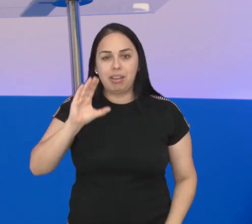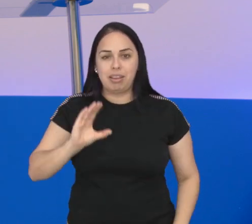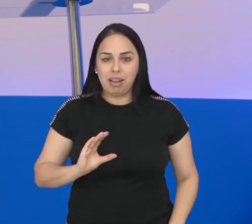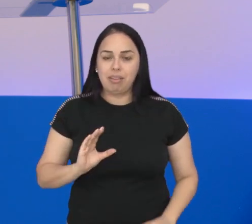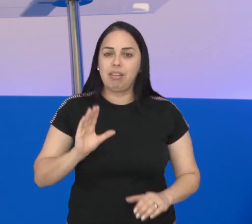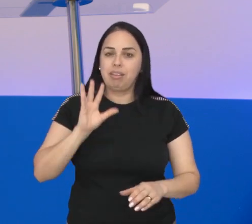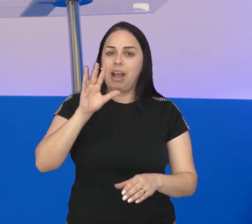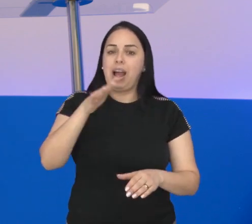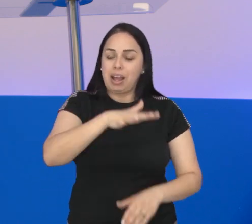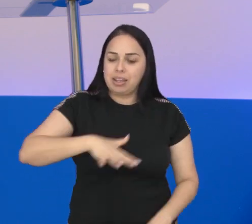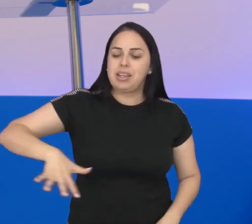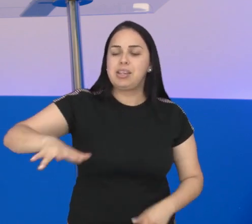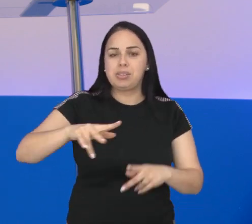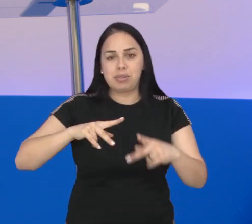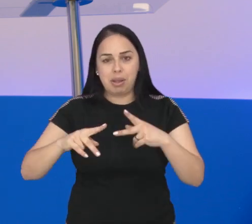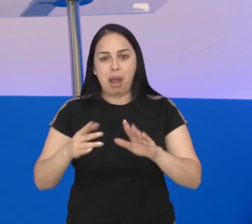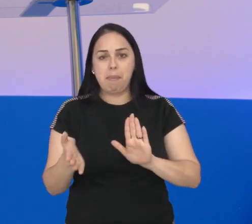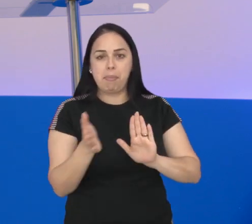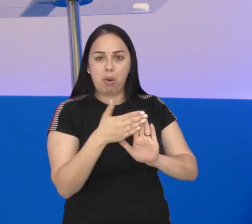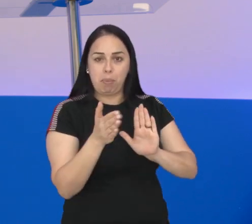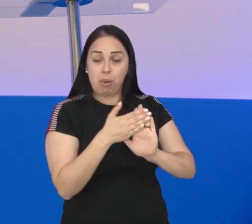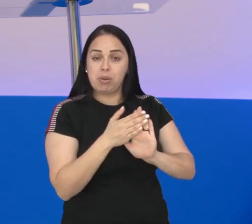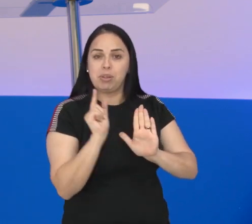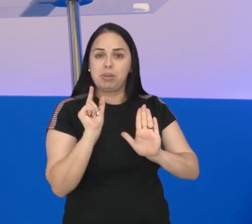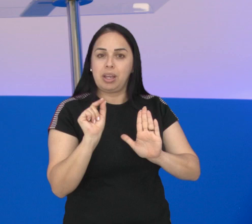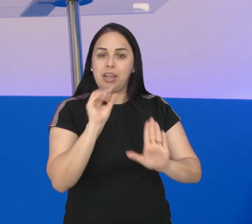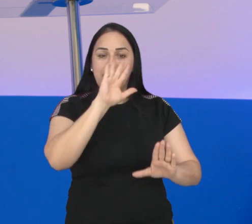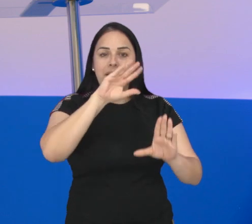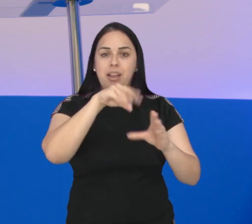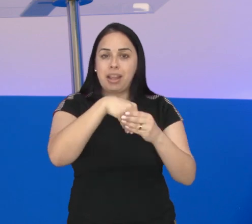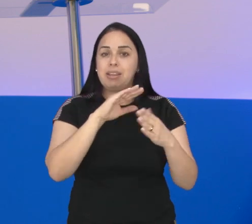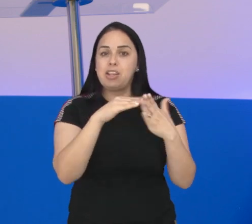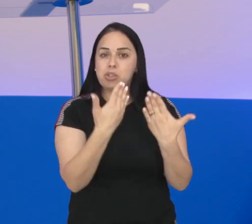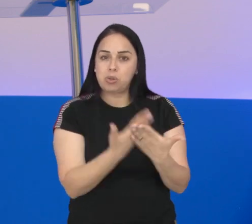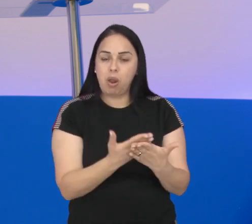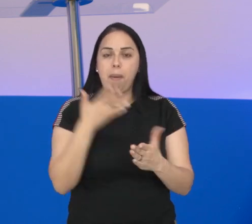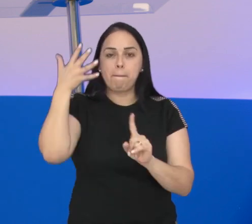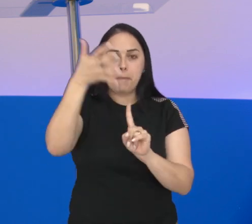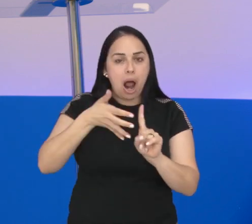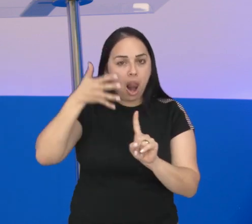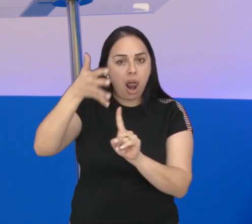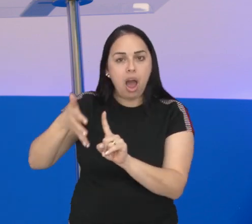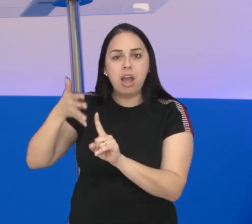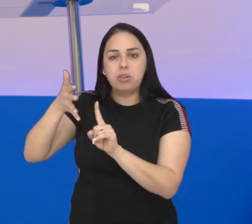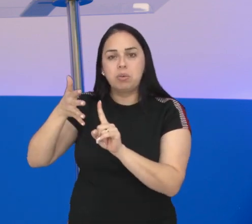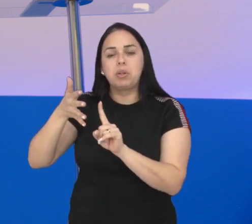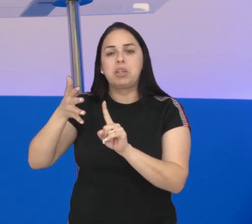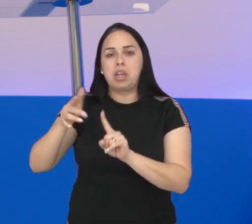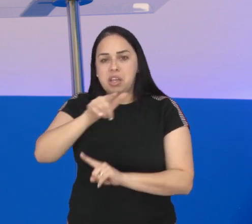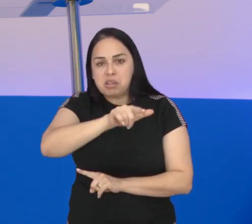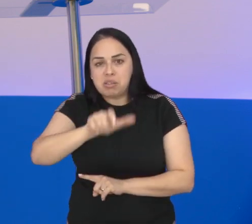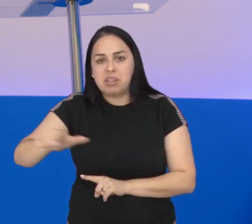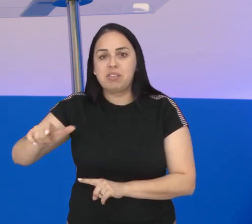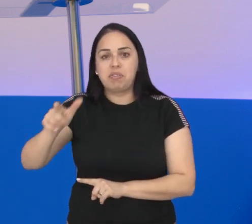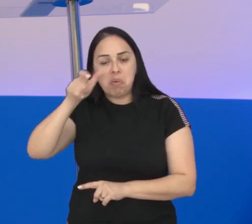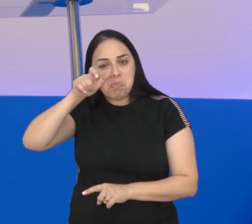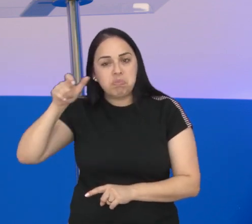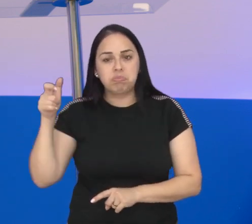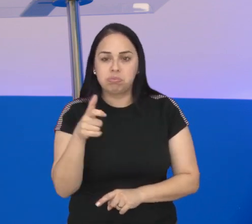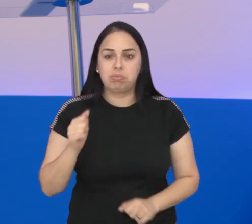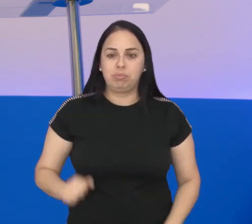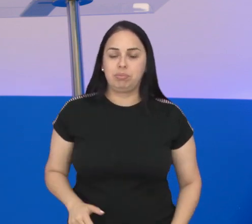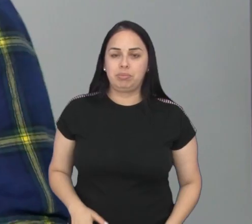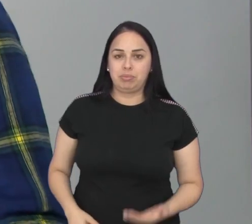da Cidadania na cidade. A proposta prevê que as unidades de ensino realizem palestras com temas de